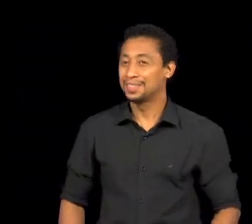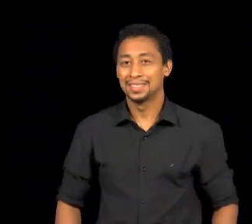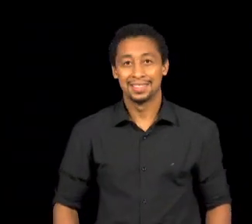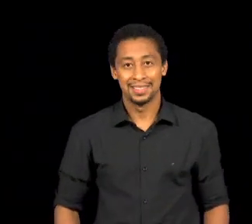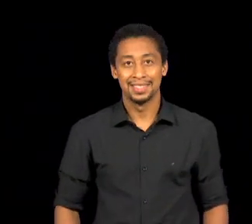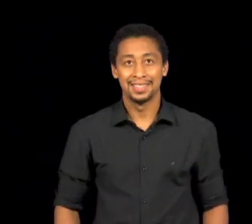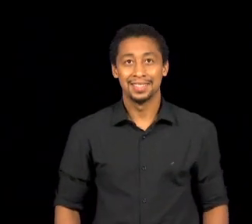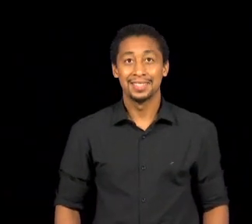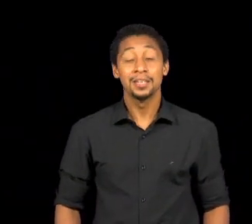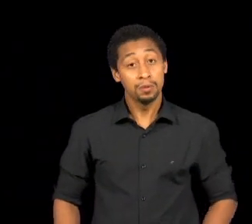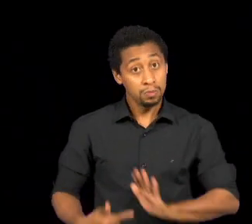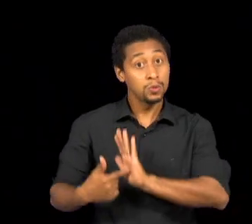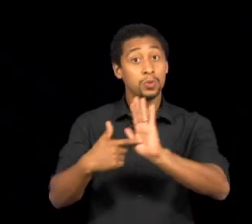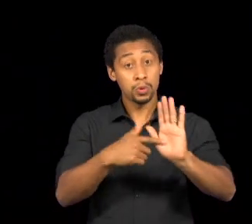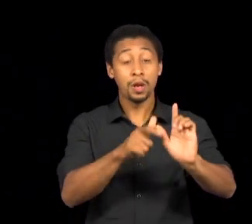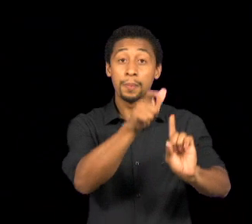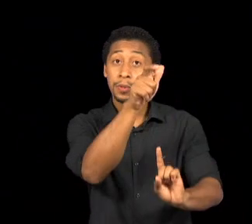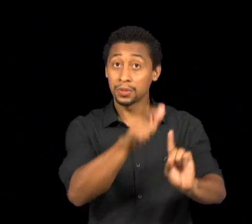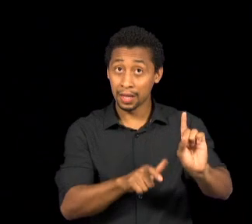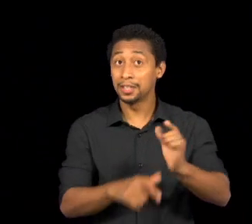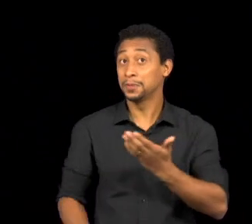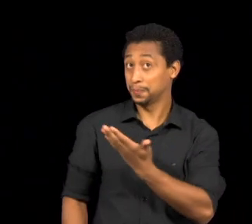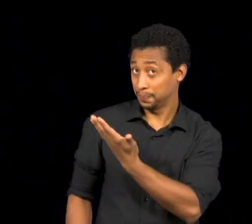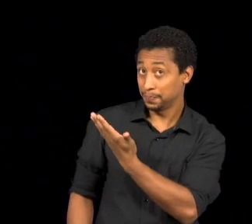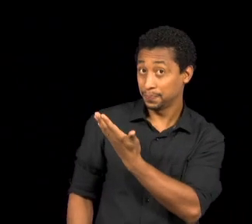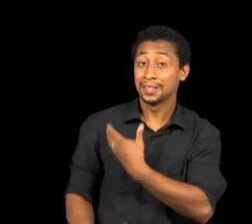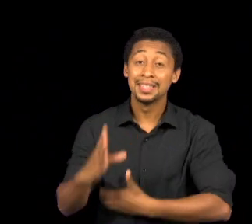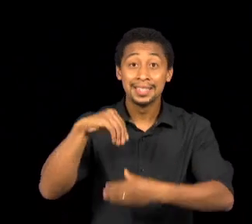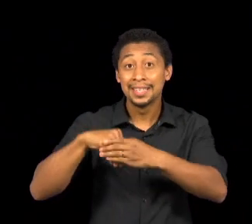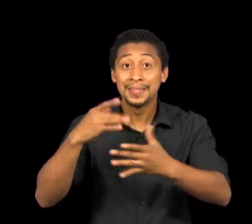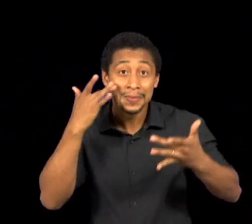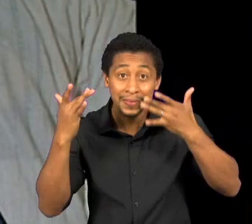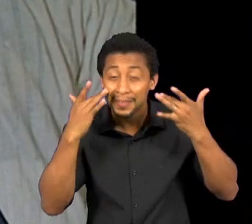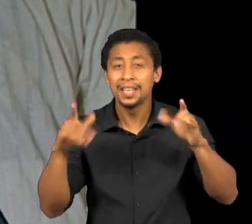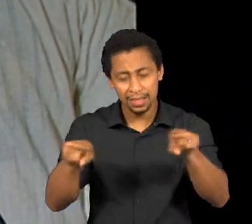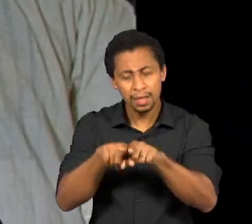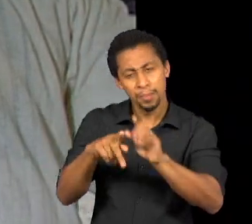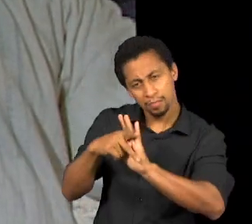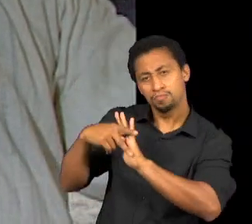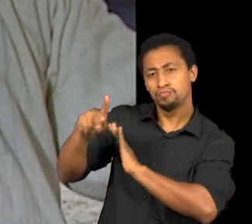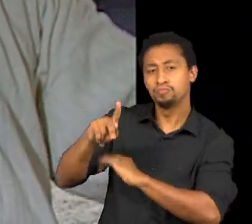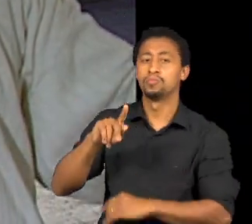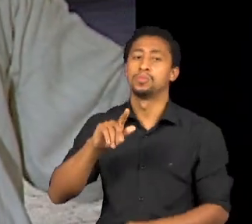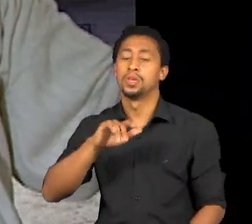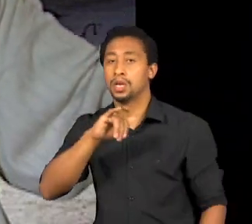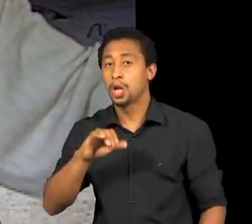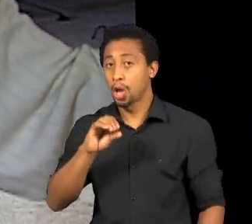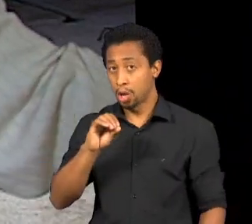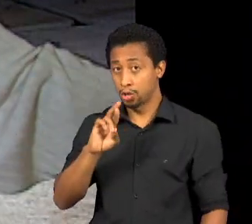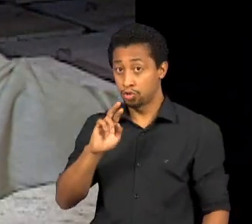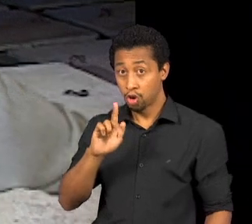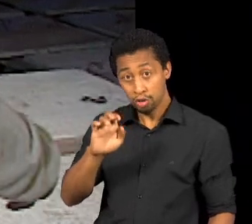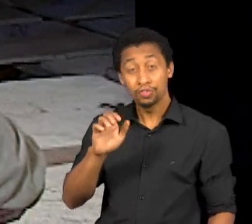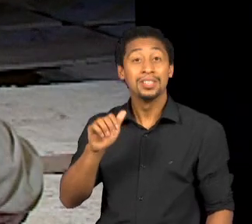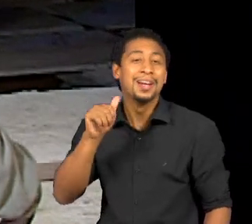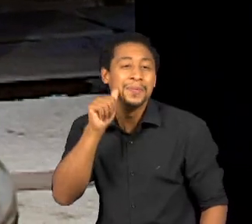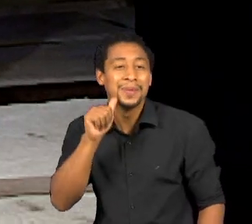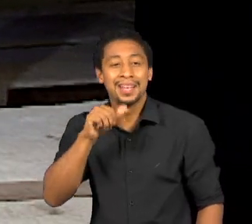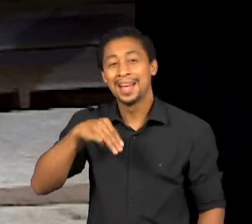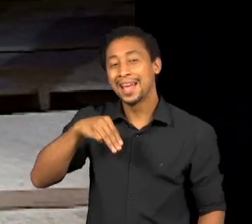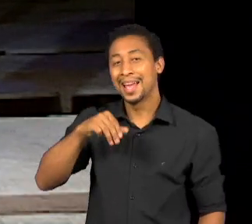E foi com uma personagem de Pedreira das Almas, também de Jorge Andrade, que Maiara Magri fez o seu teste para entrar na